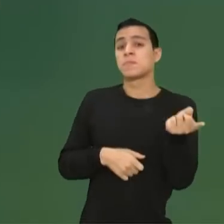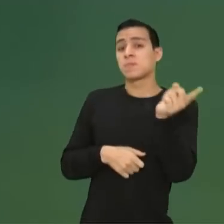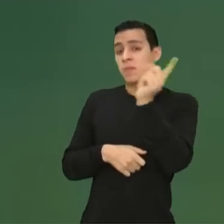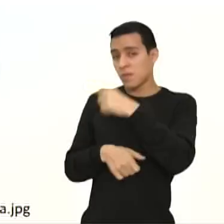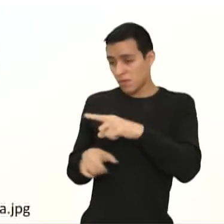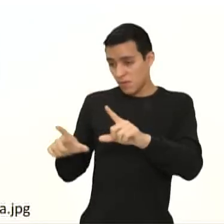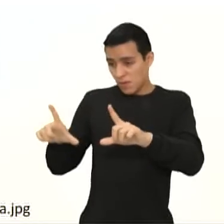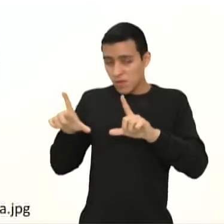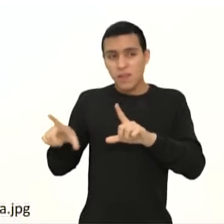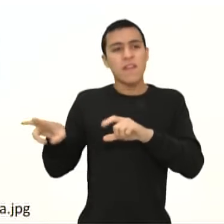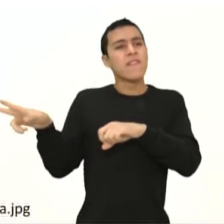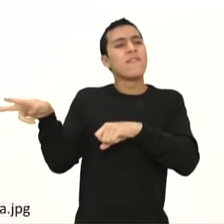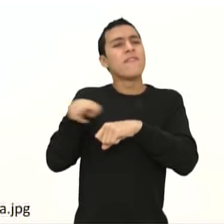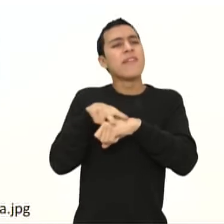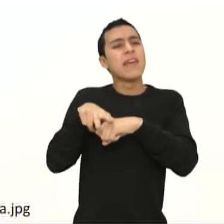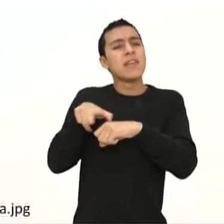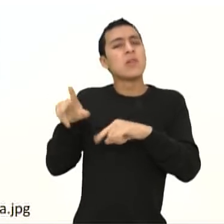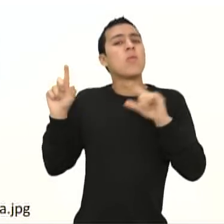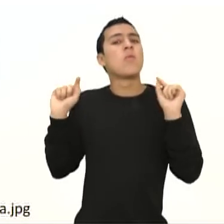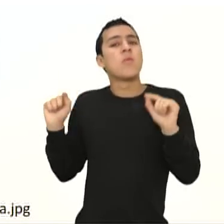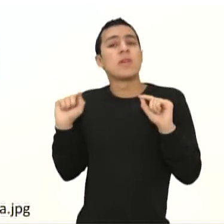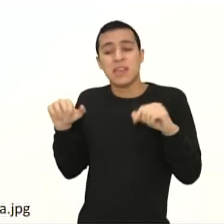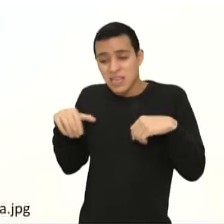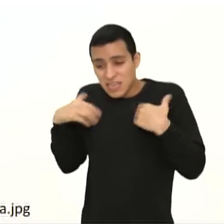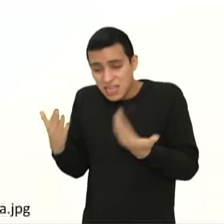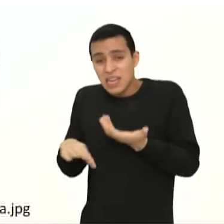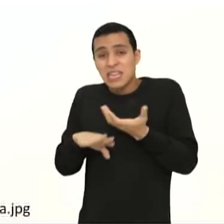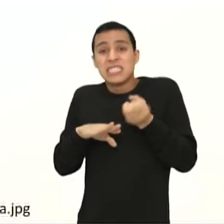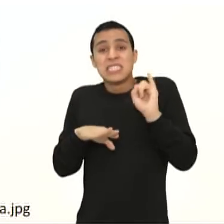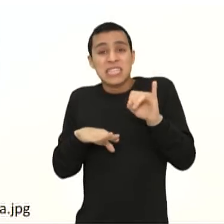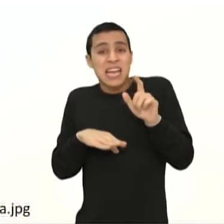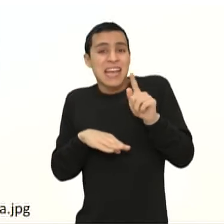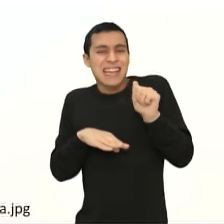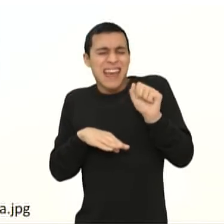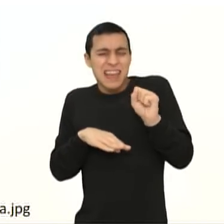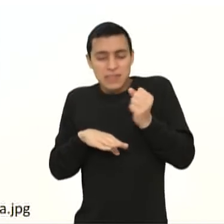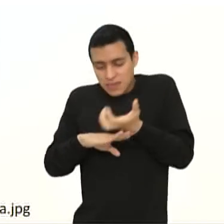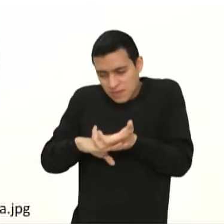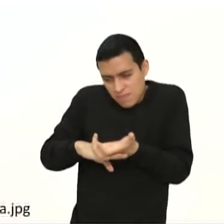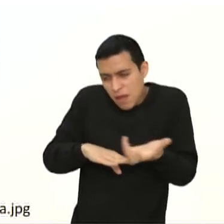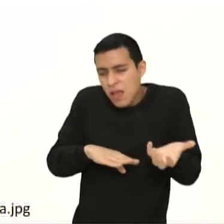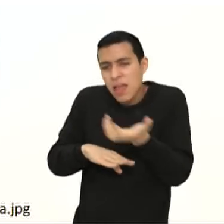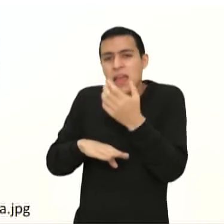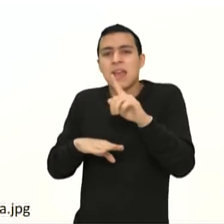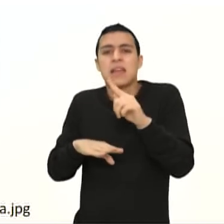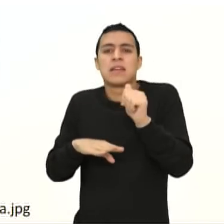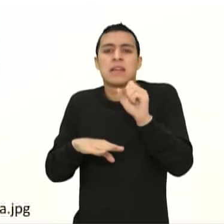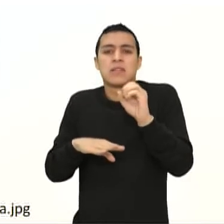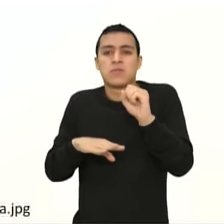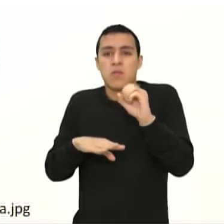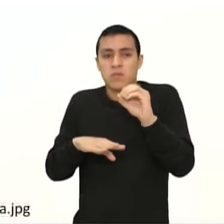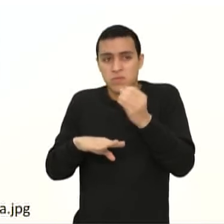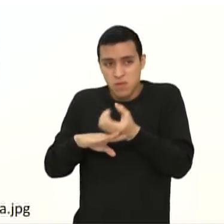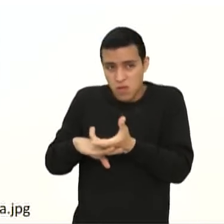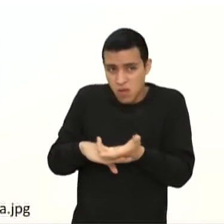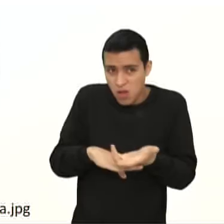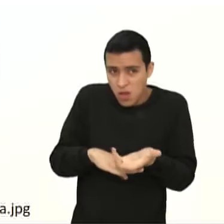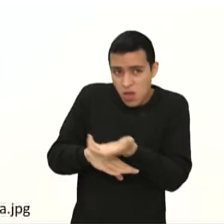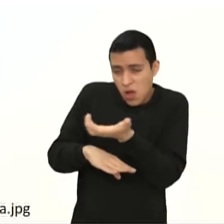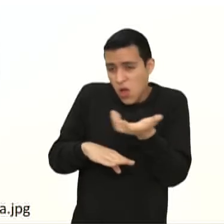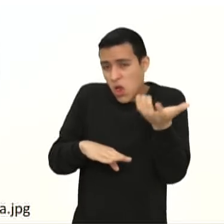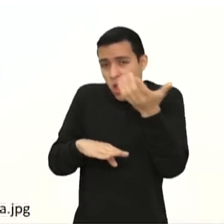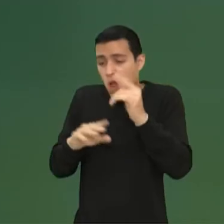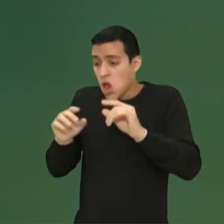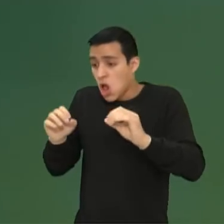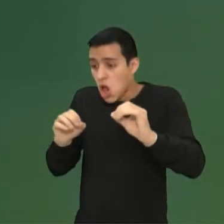em verde a situação quando o material está no estado gasoso. Percebam que as suas menores partes